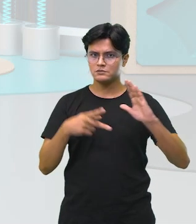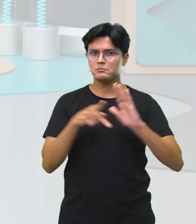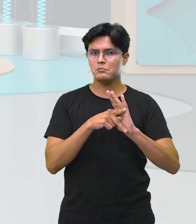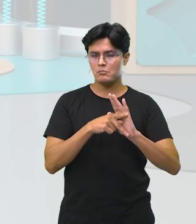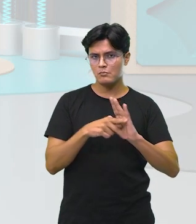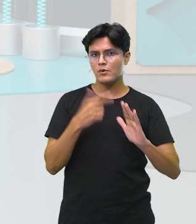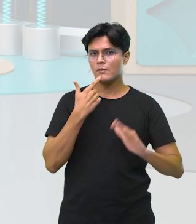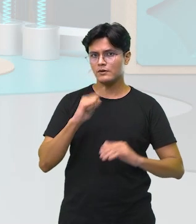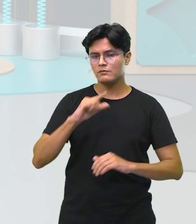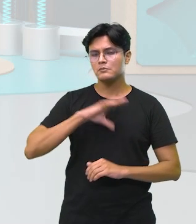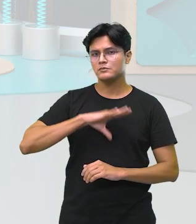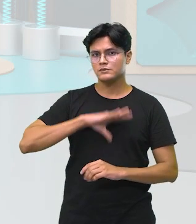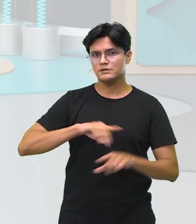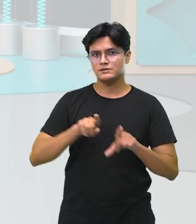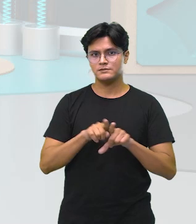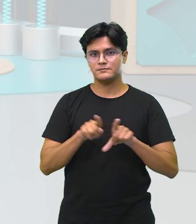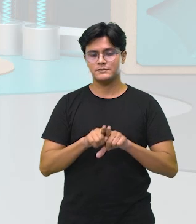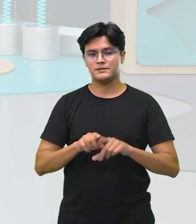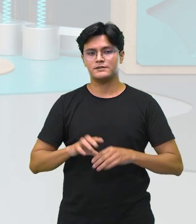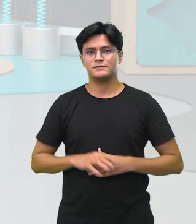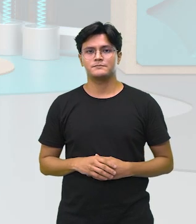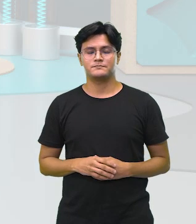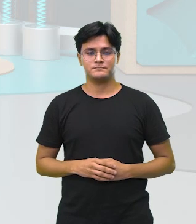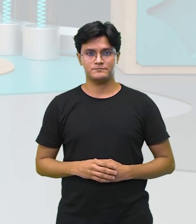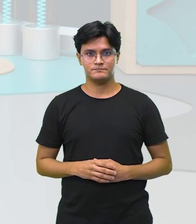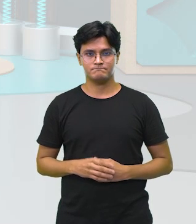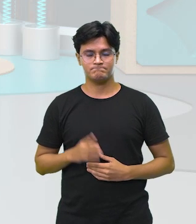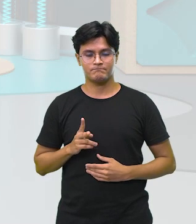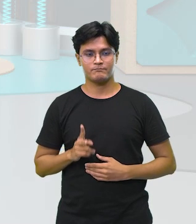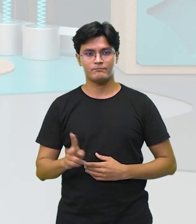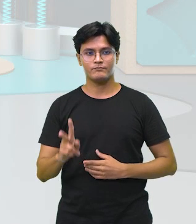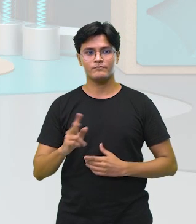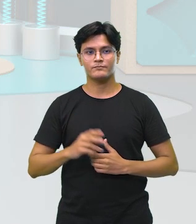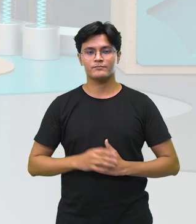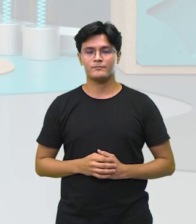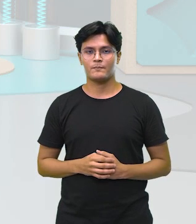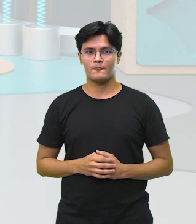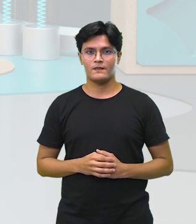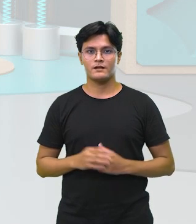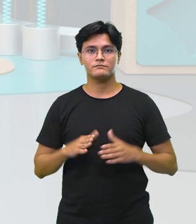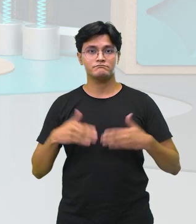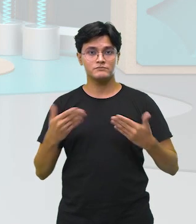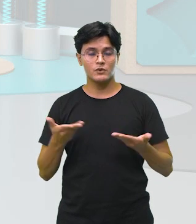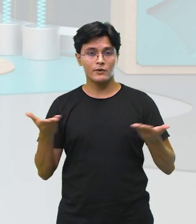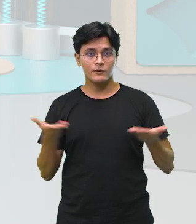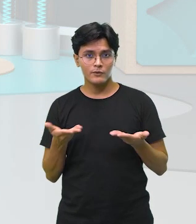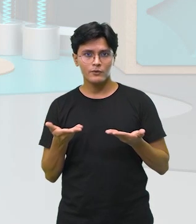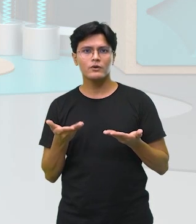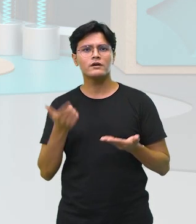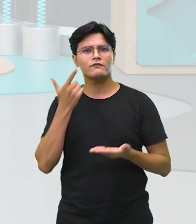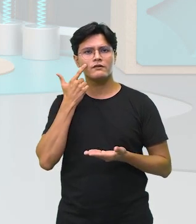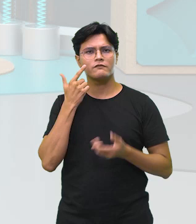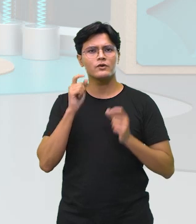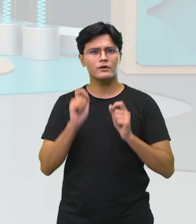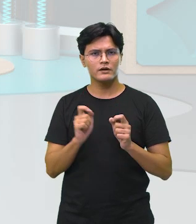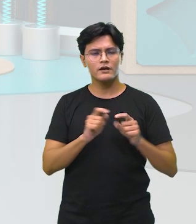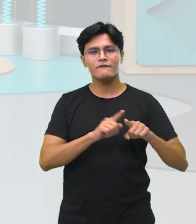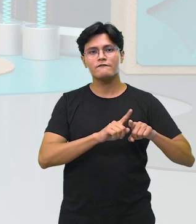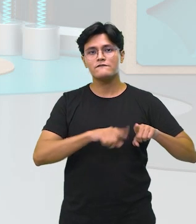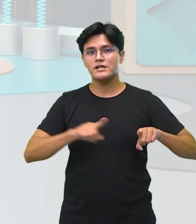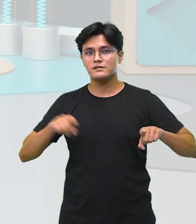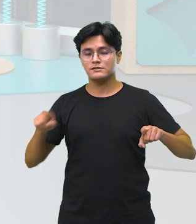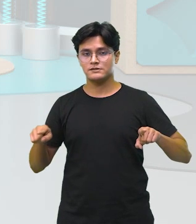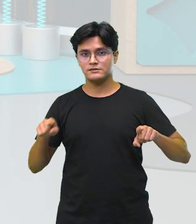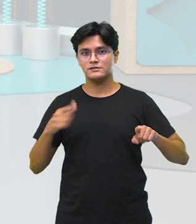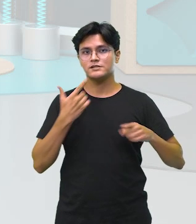portuguesa também continuando nós vamos ver então agora a variação linguística já sabemos então